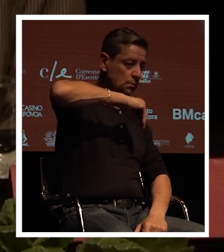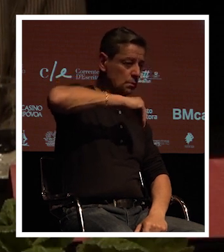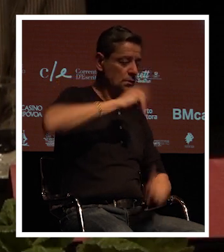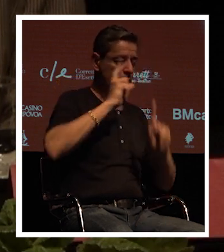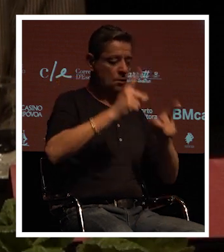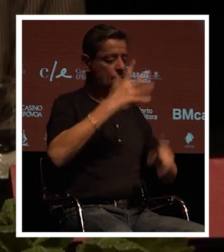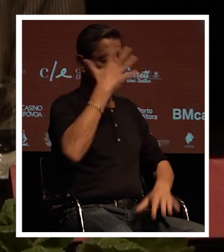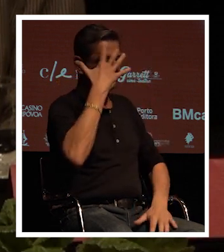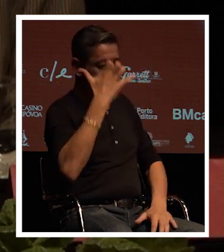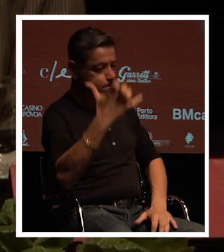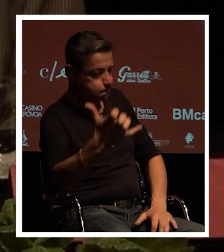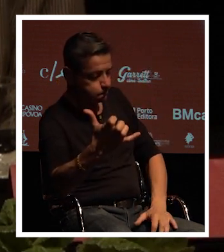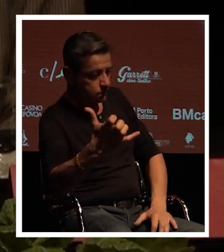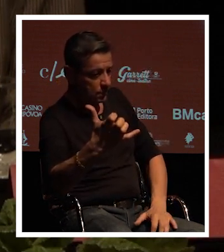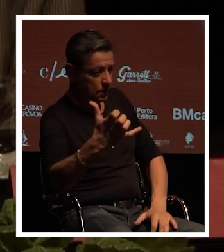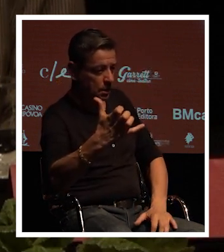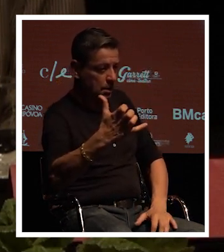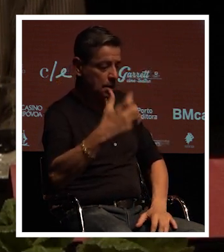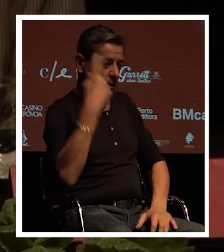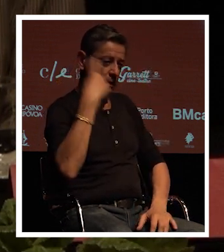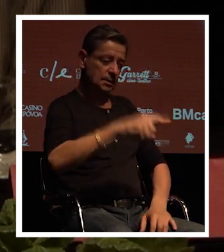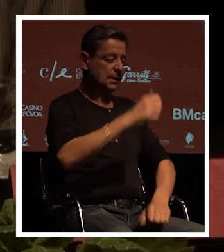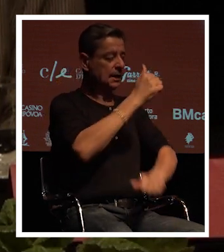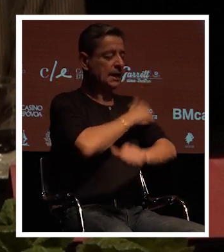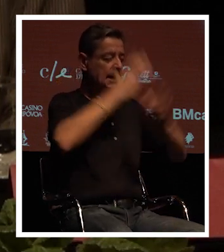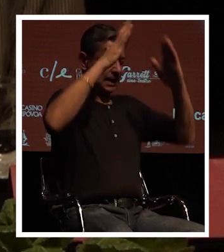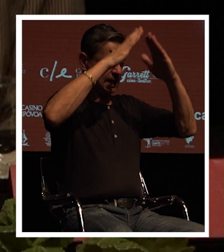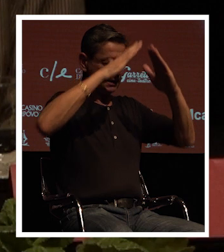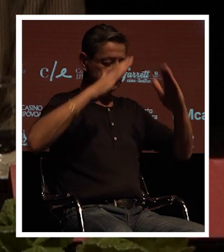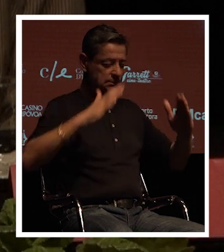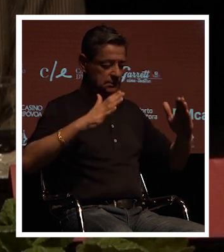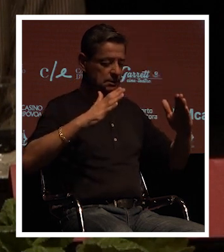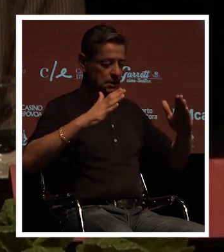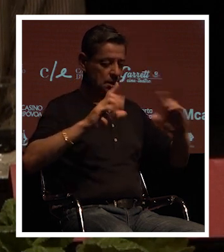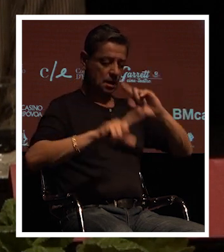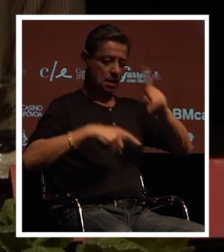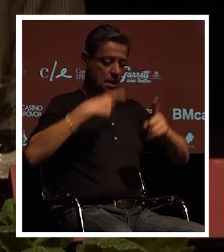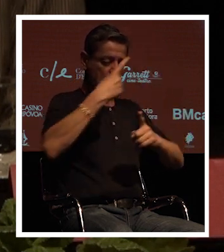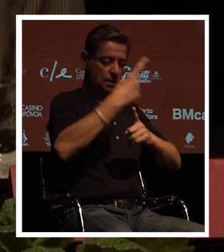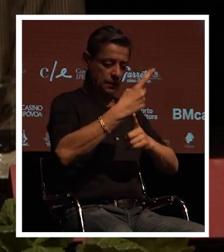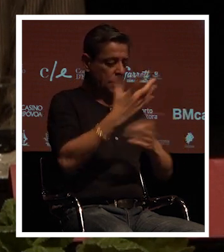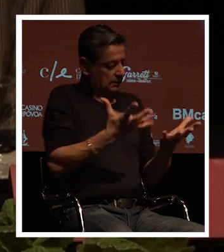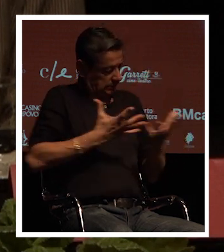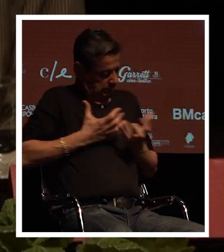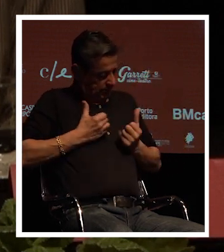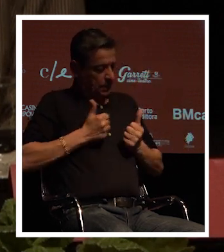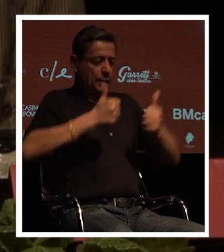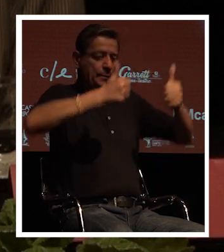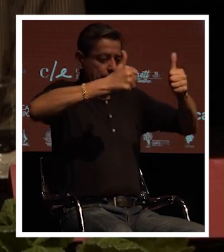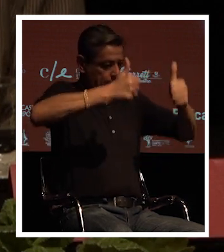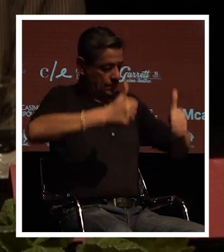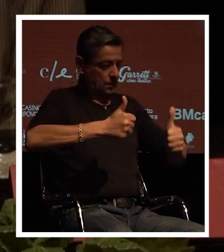uma noção de casa e de hospitalidade